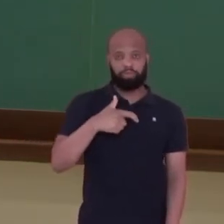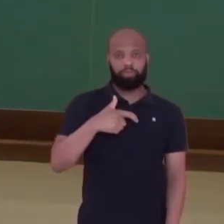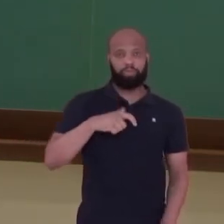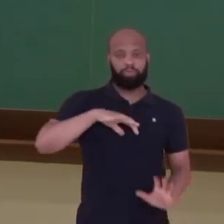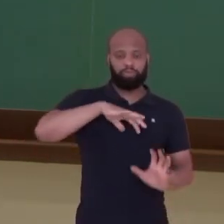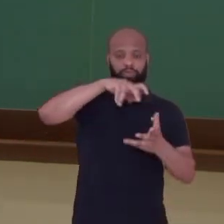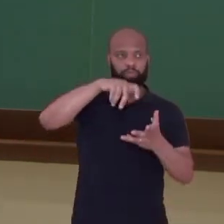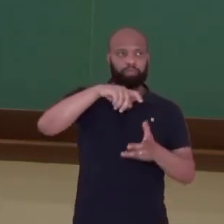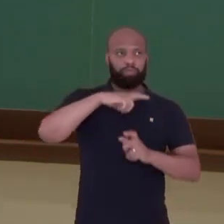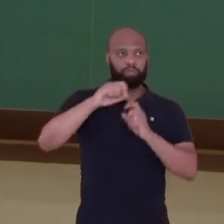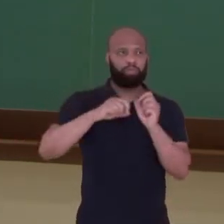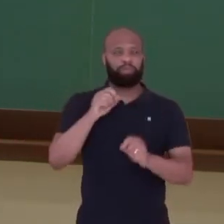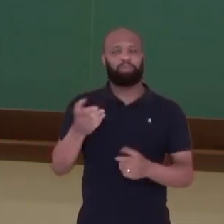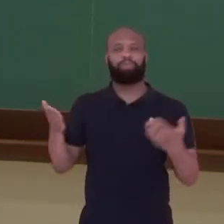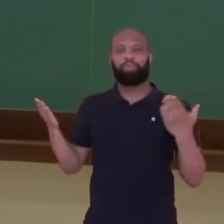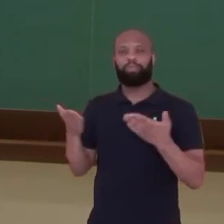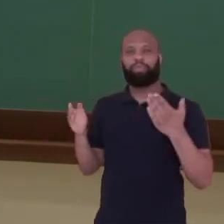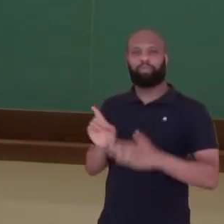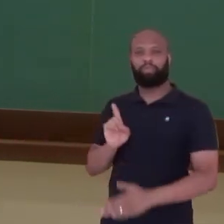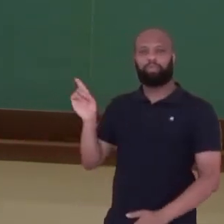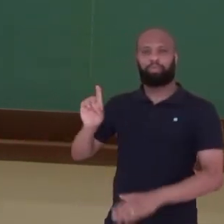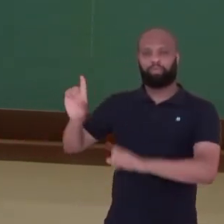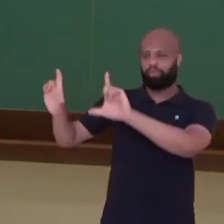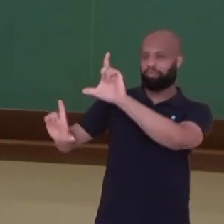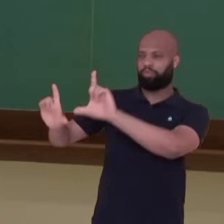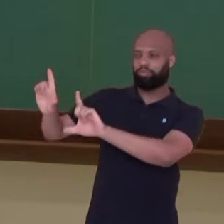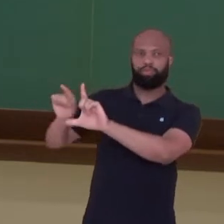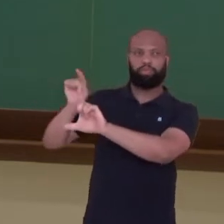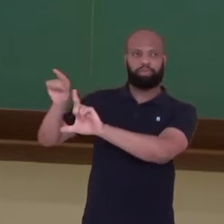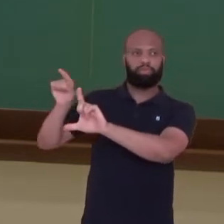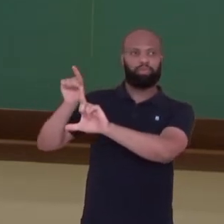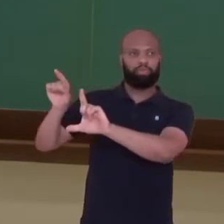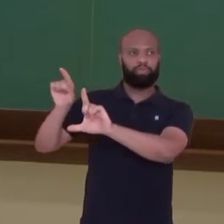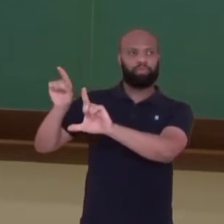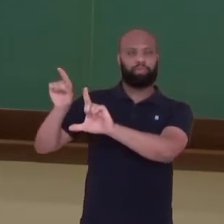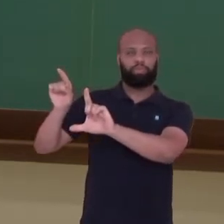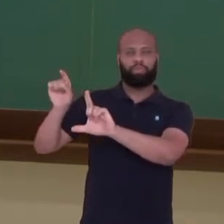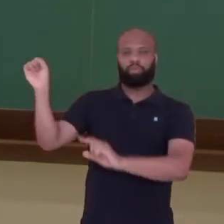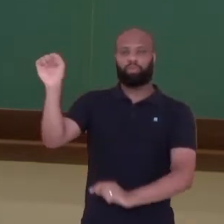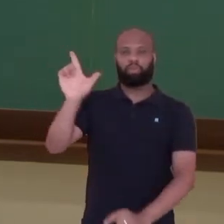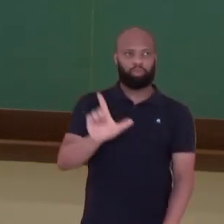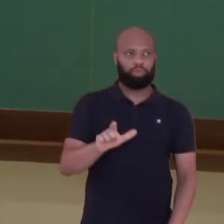a televisão aqui que está do meu lado é o Sol. Então eu vou me